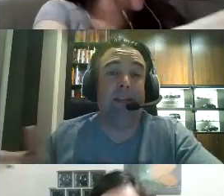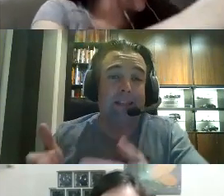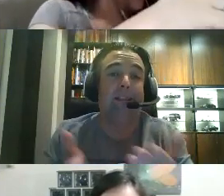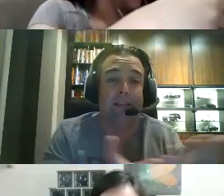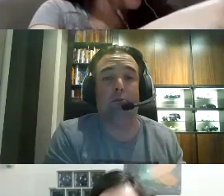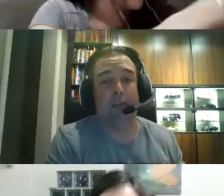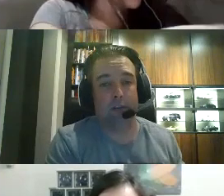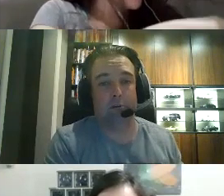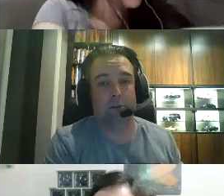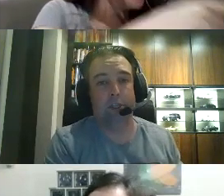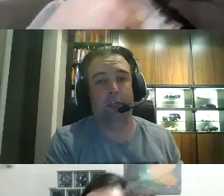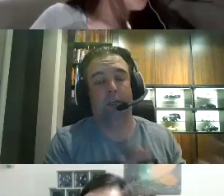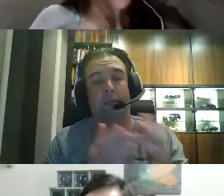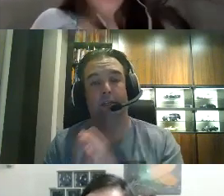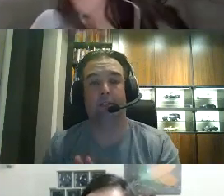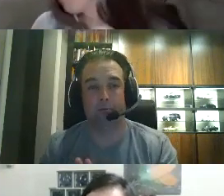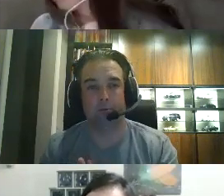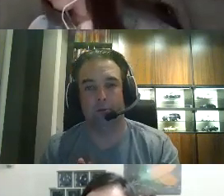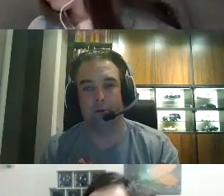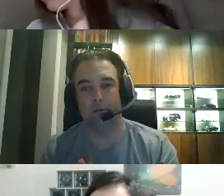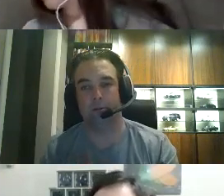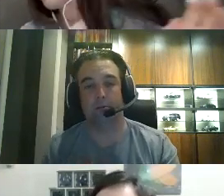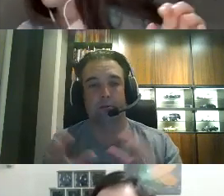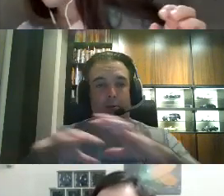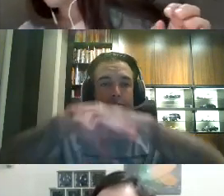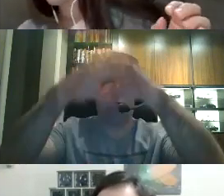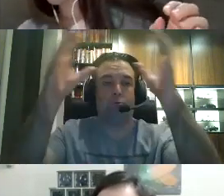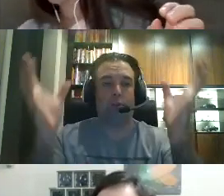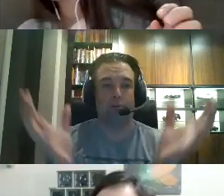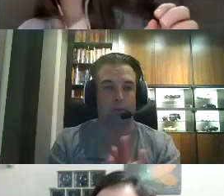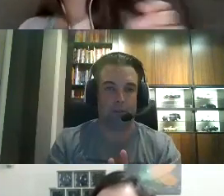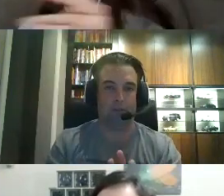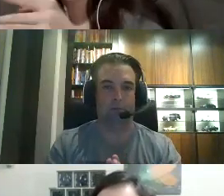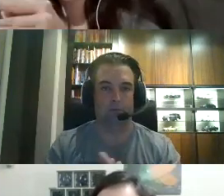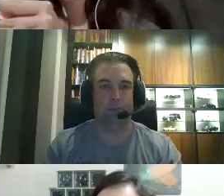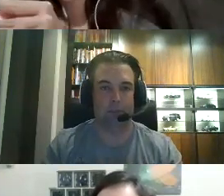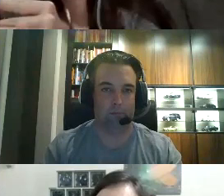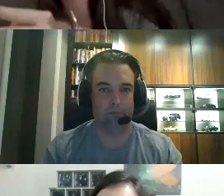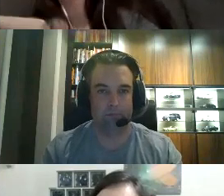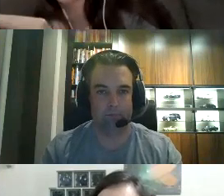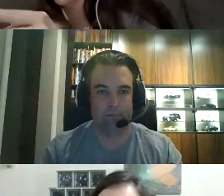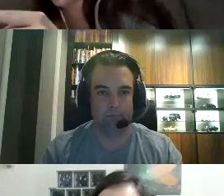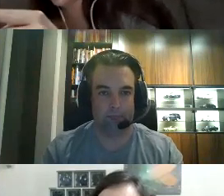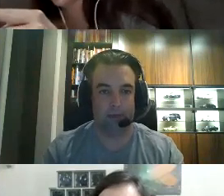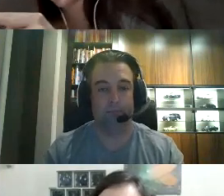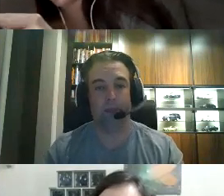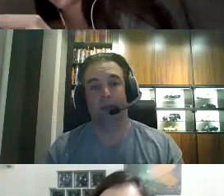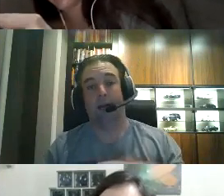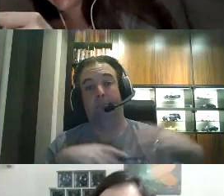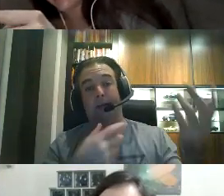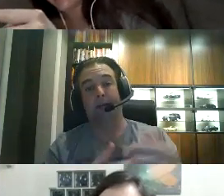que é para entender o que é hidrologia e ciclo hidrológico. Ciclo hidrológico é tudo que está acontecendo no sistema.